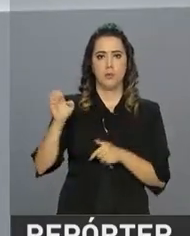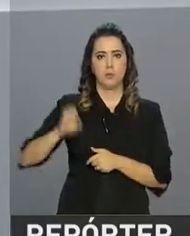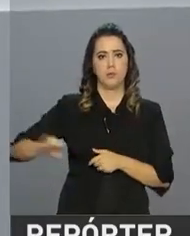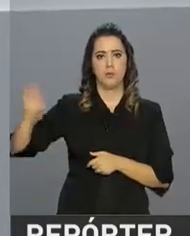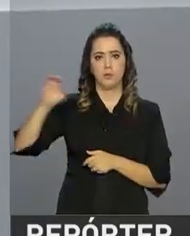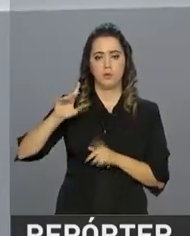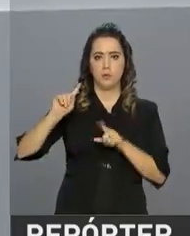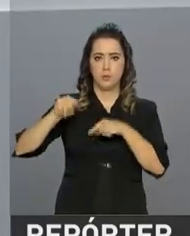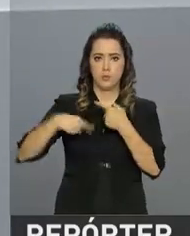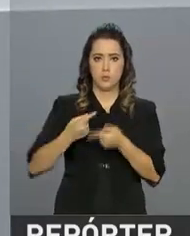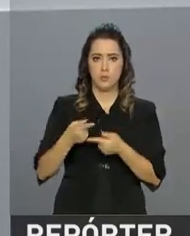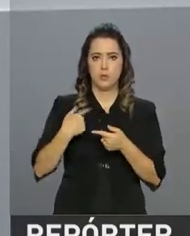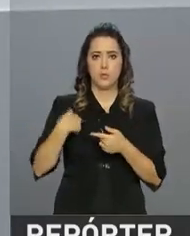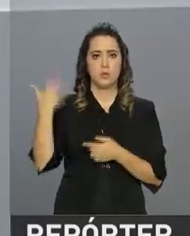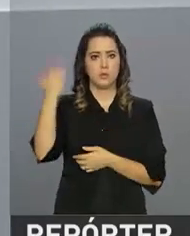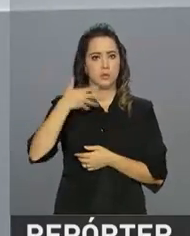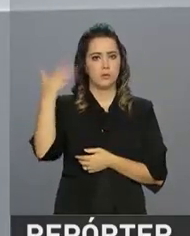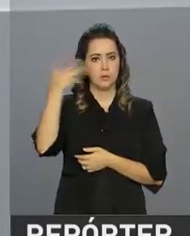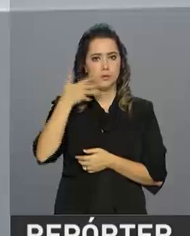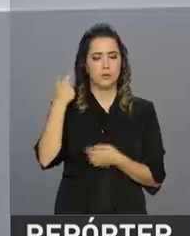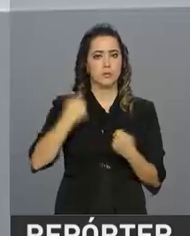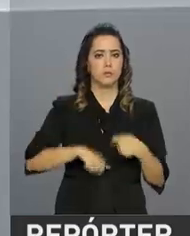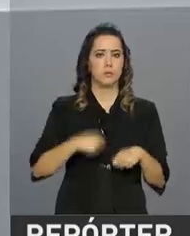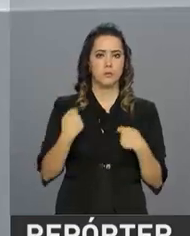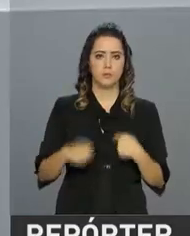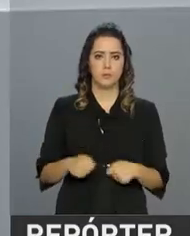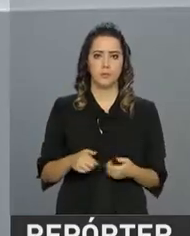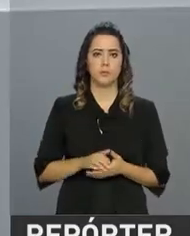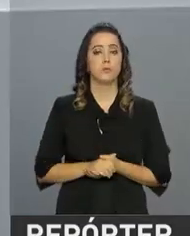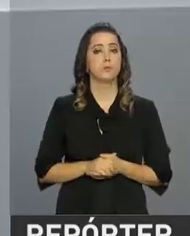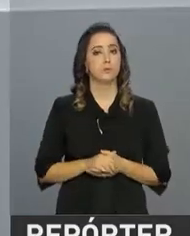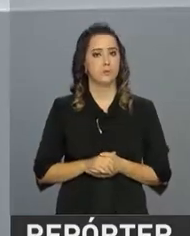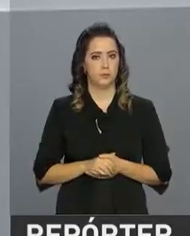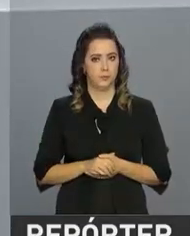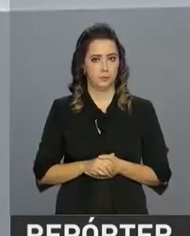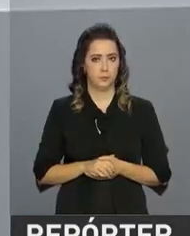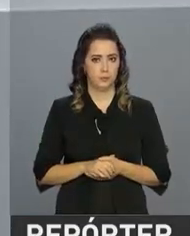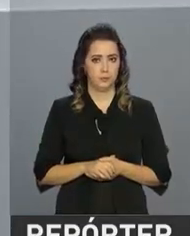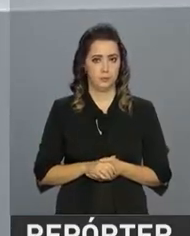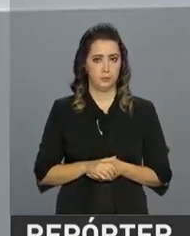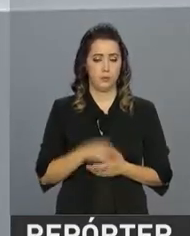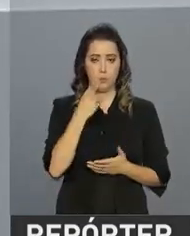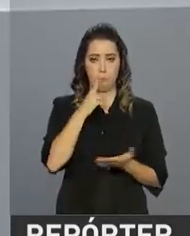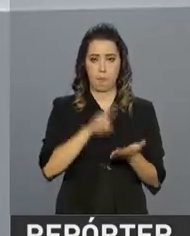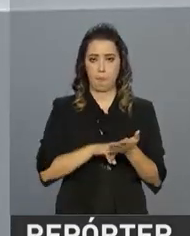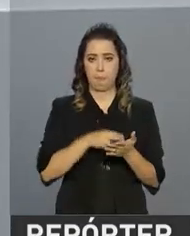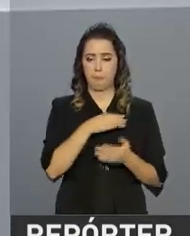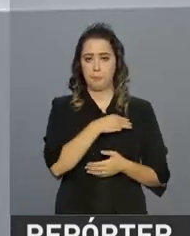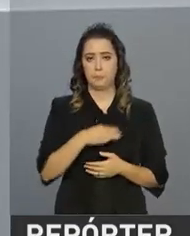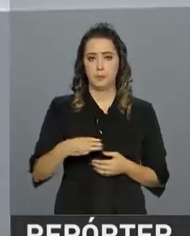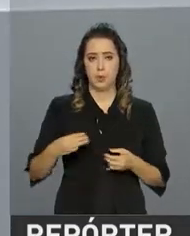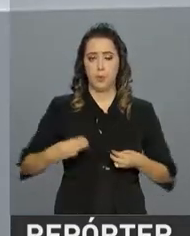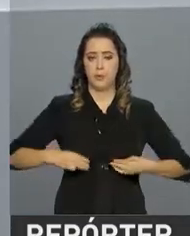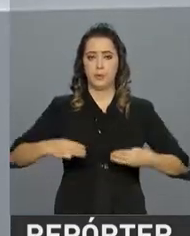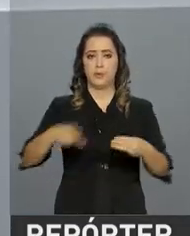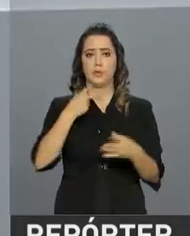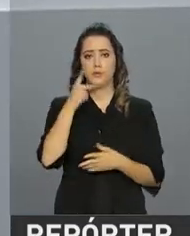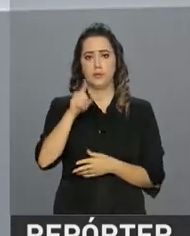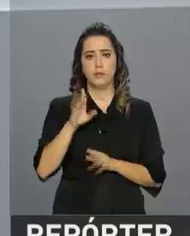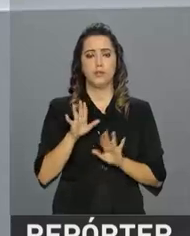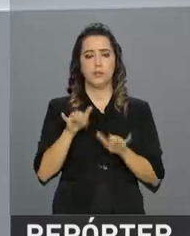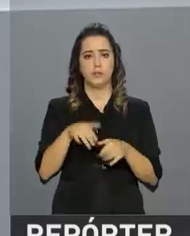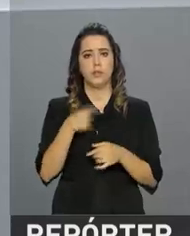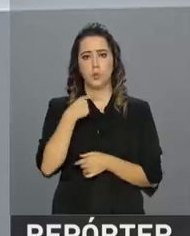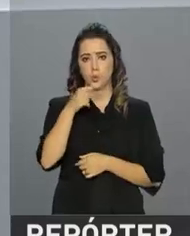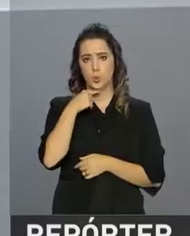como próximo passo para prestar todos os esclarecimentos que se fizerem necessários. Em nota, o Ministério afirma ainda que assim que as